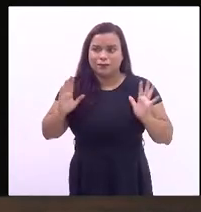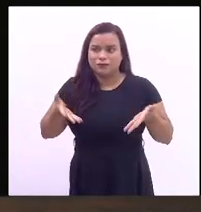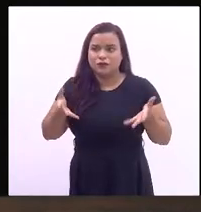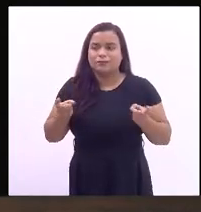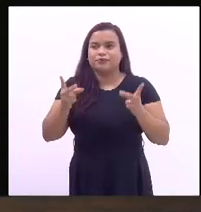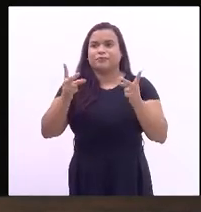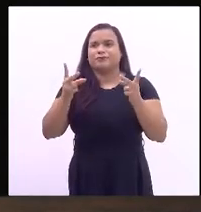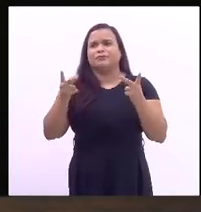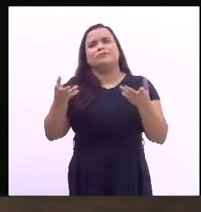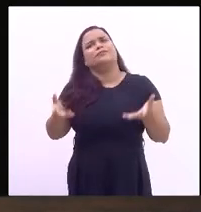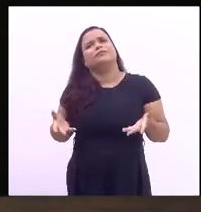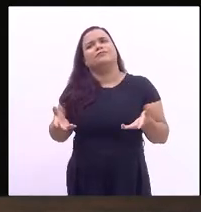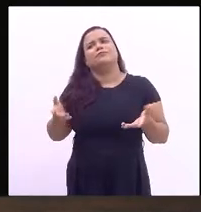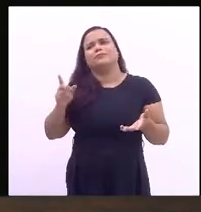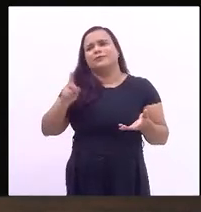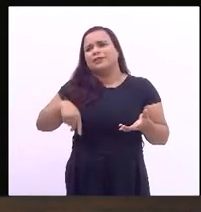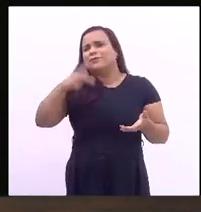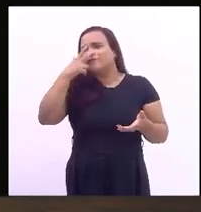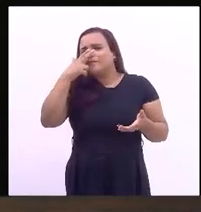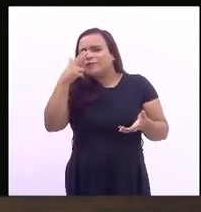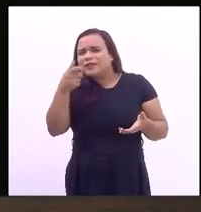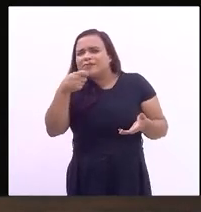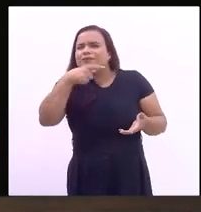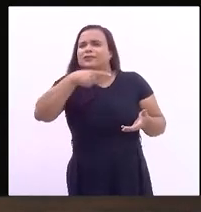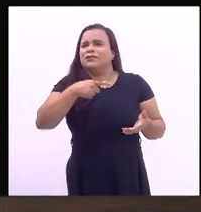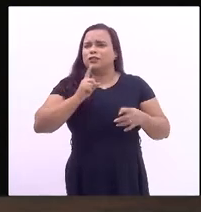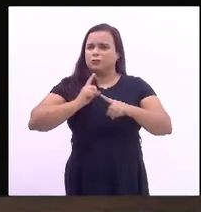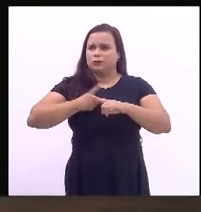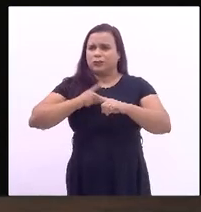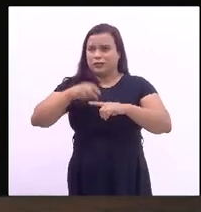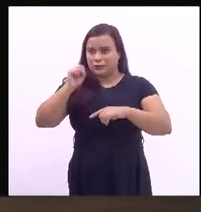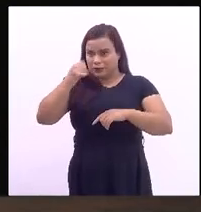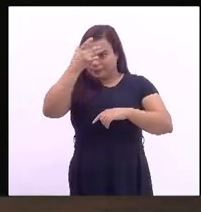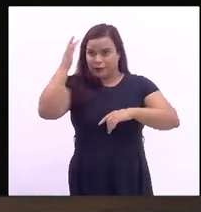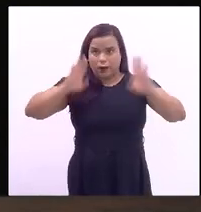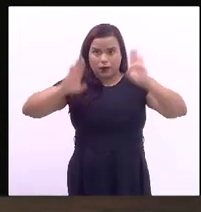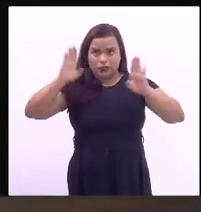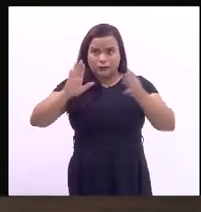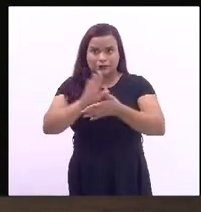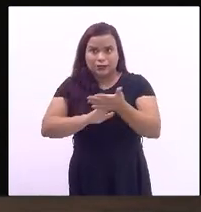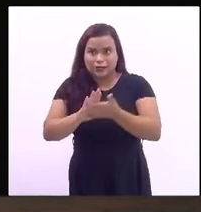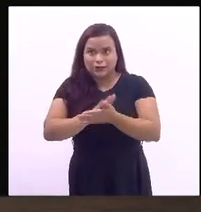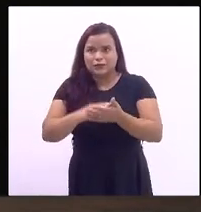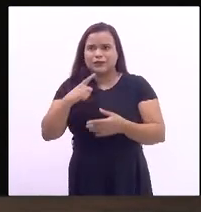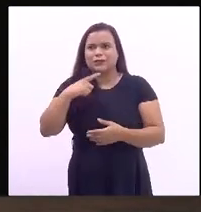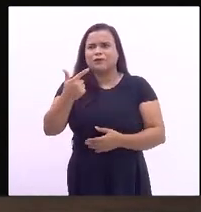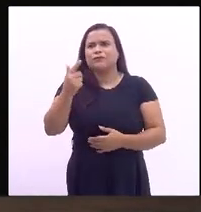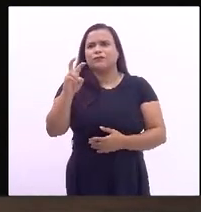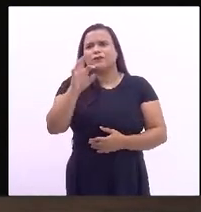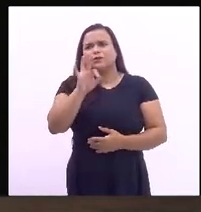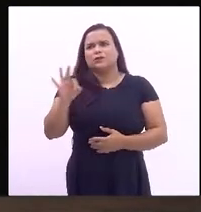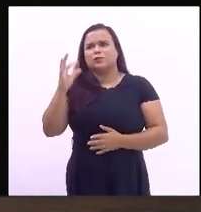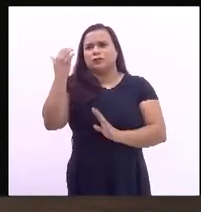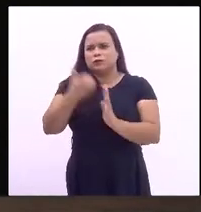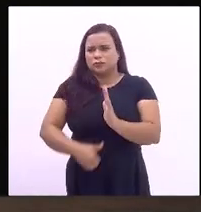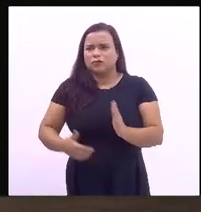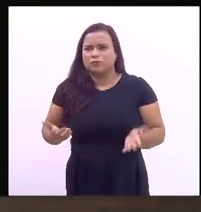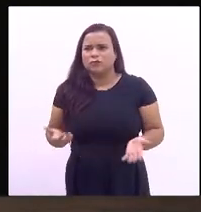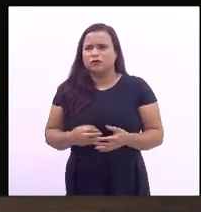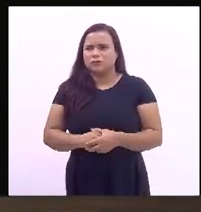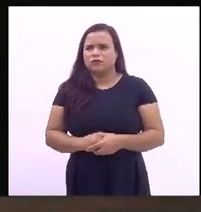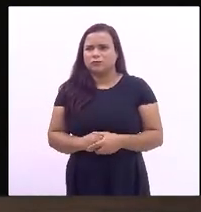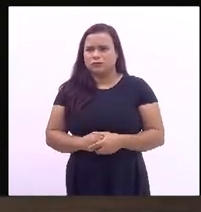contar que chega a ser uma coisa assim irônica se não aparecer ninguém a licitação Tem vinte e cinco porcento de desconto